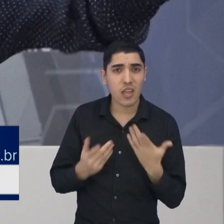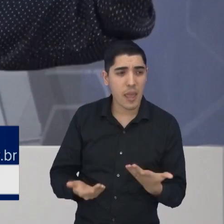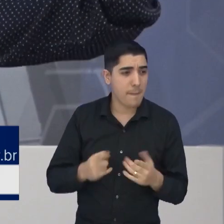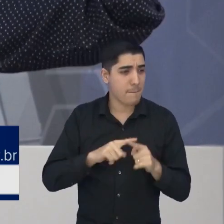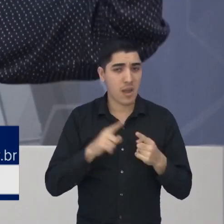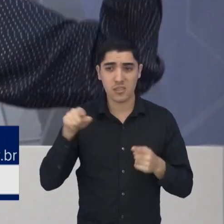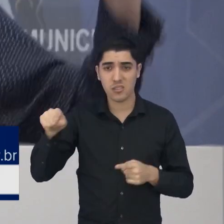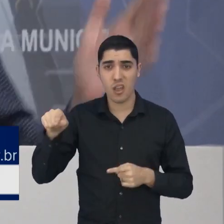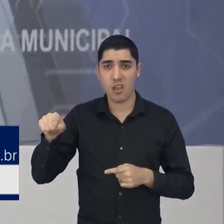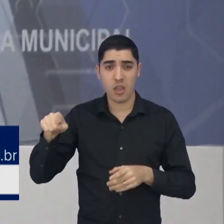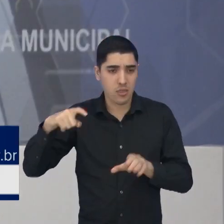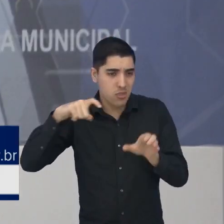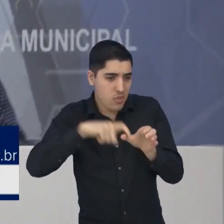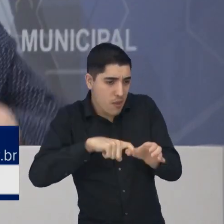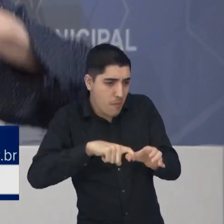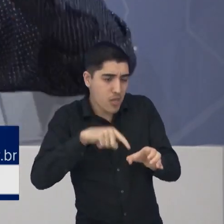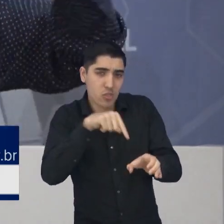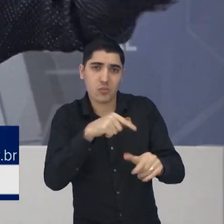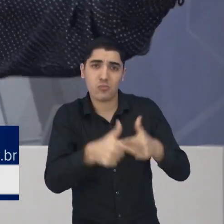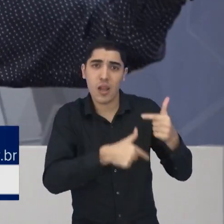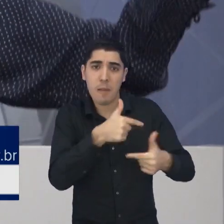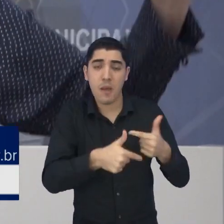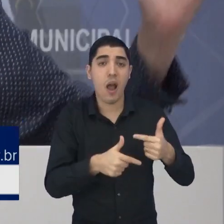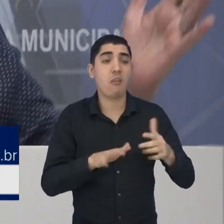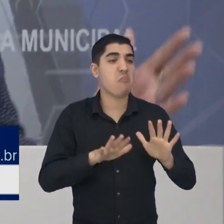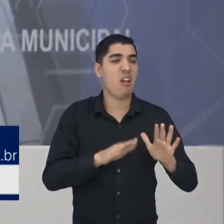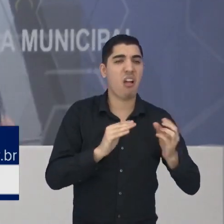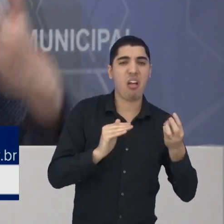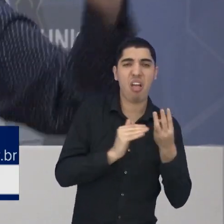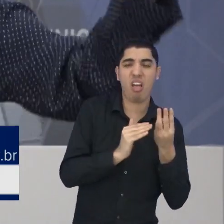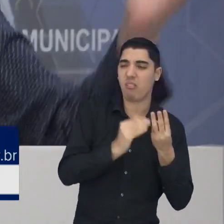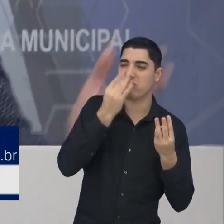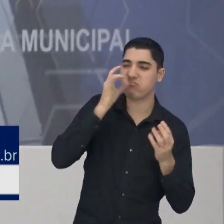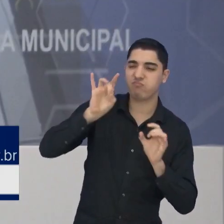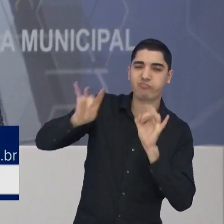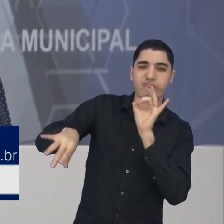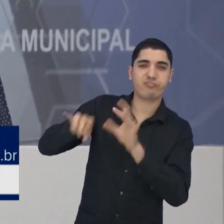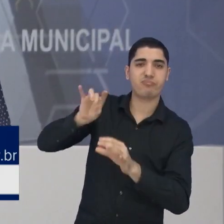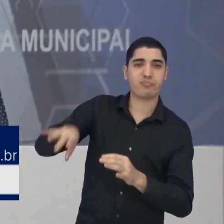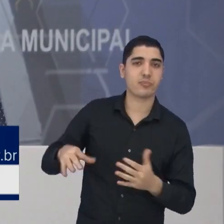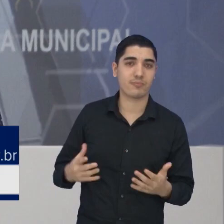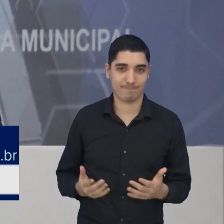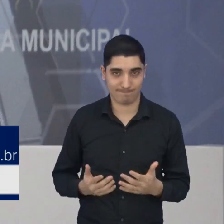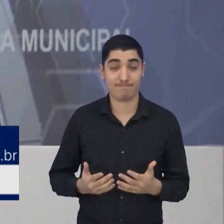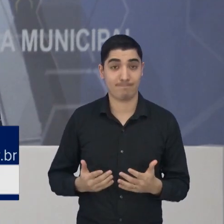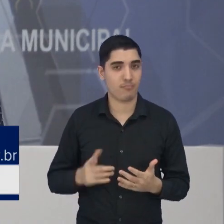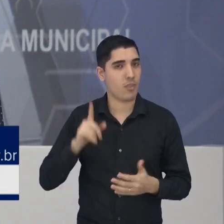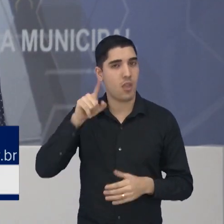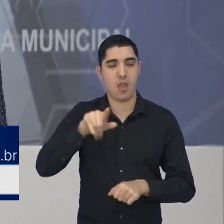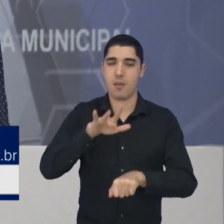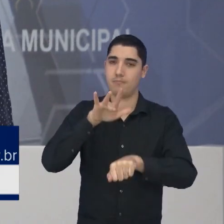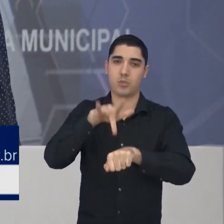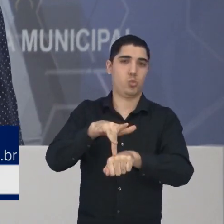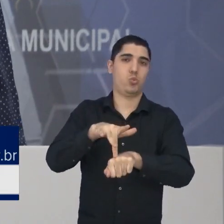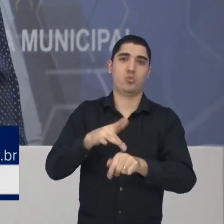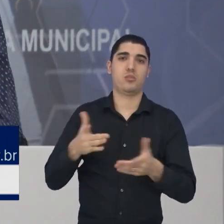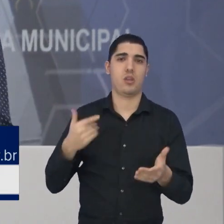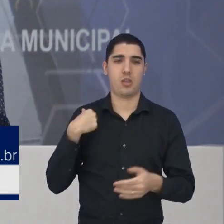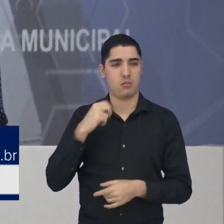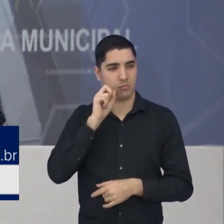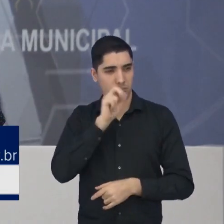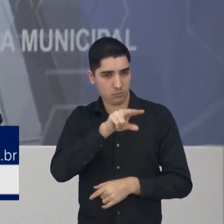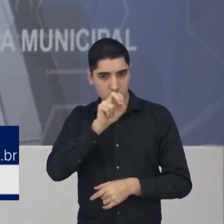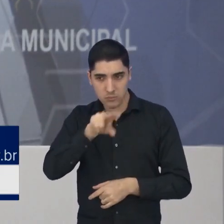que daí não precisa se cumprir a lei. Aí faz-se luz na inexigibilidade. Isso é um absurdo. Eu estou vendo